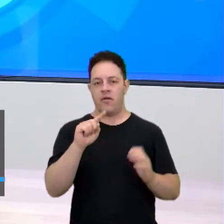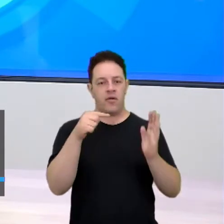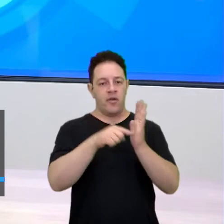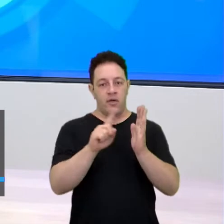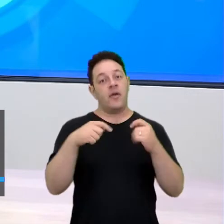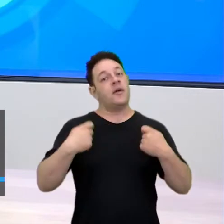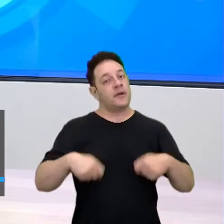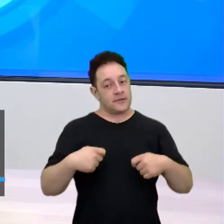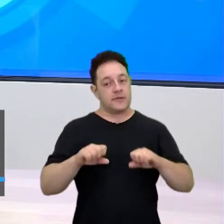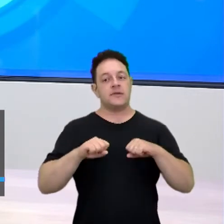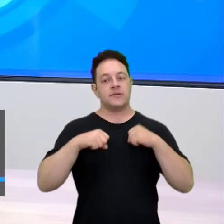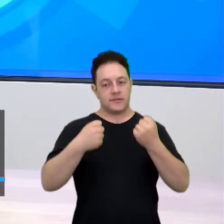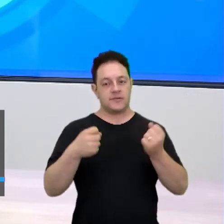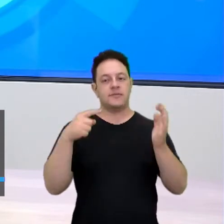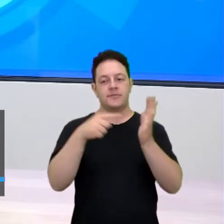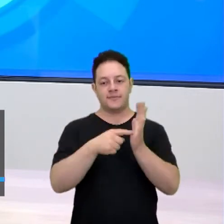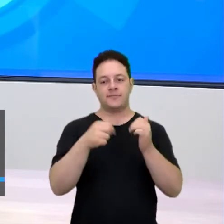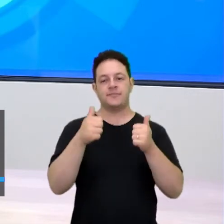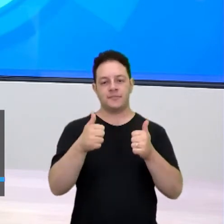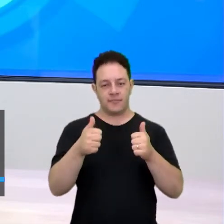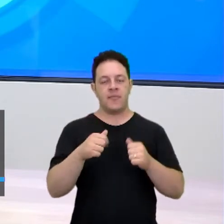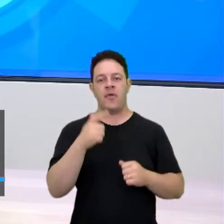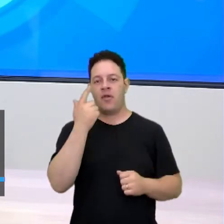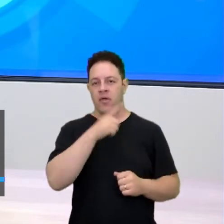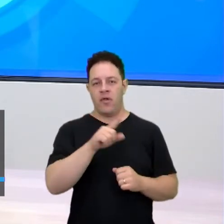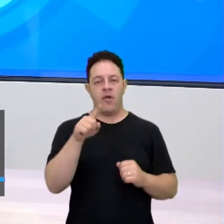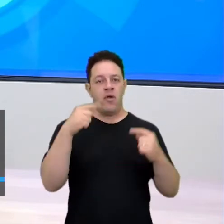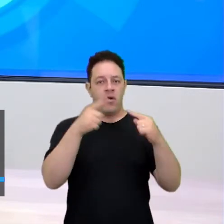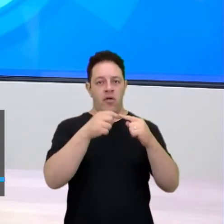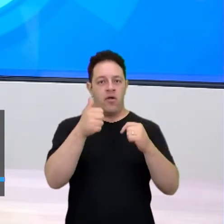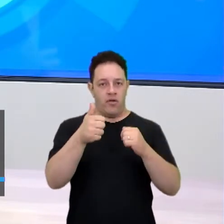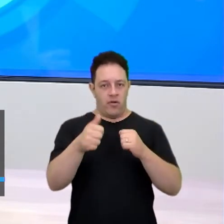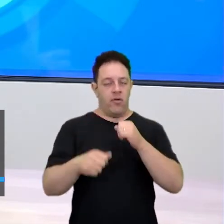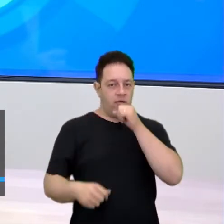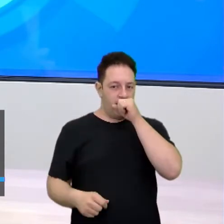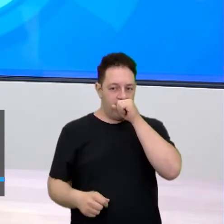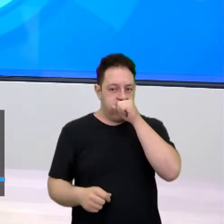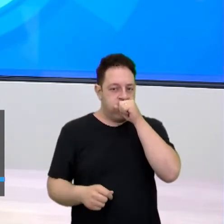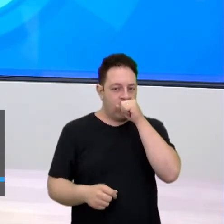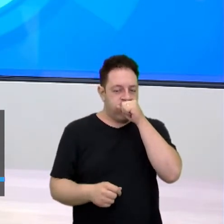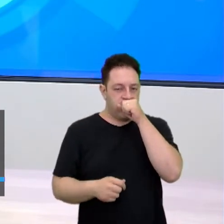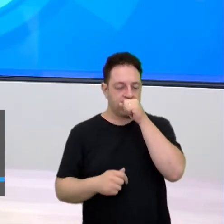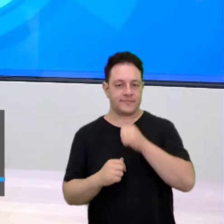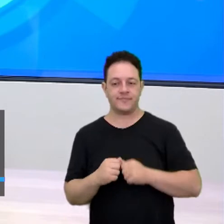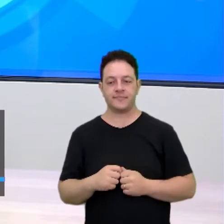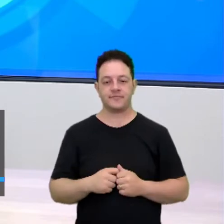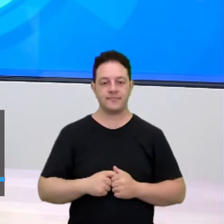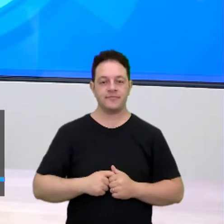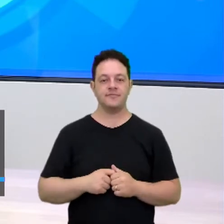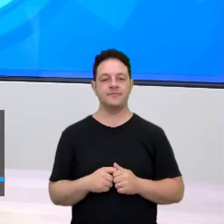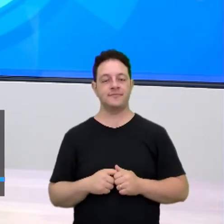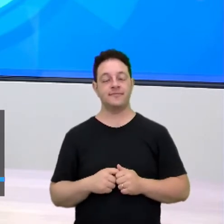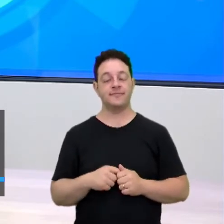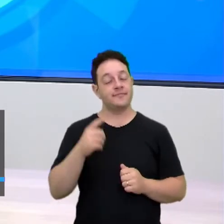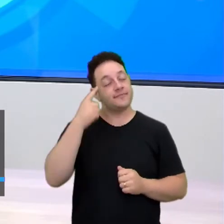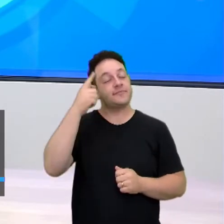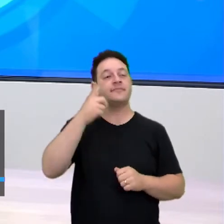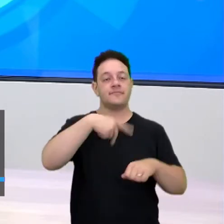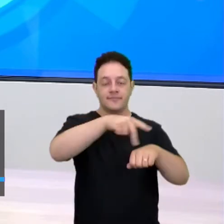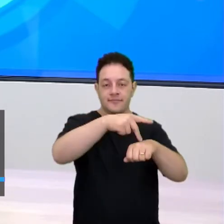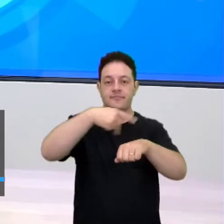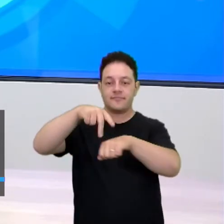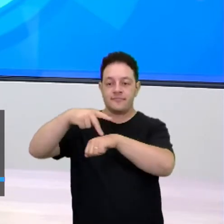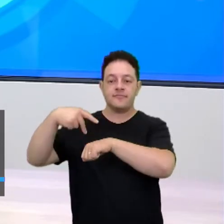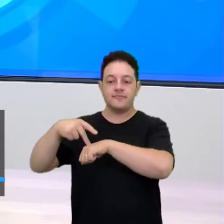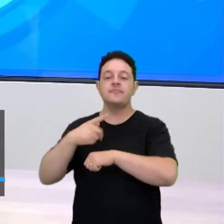tem que atingir aí para chegar a este objetivo, tá certo? E lembrando, todo país aí que almeja ser